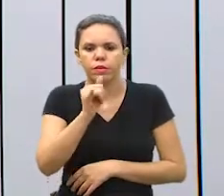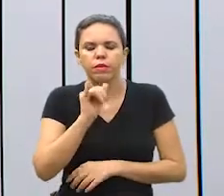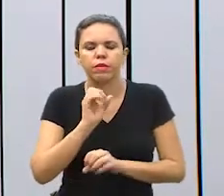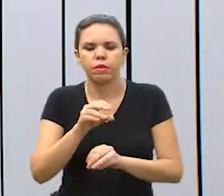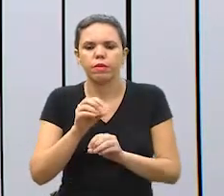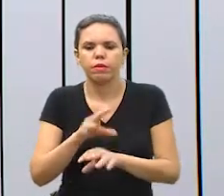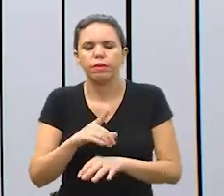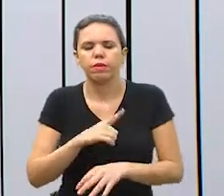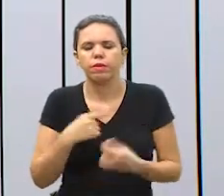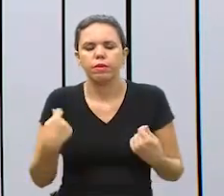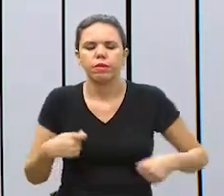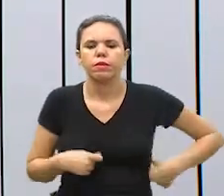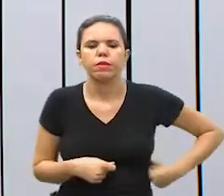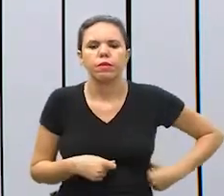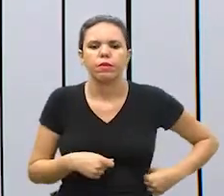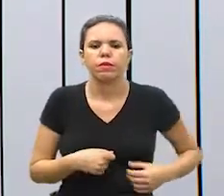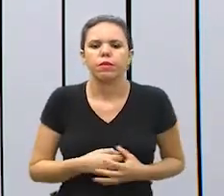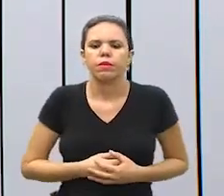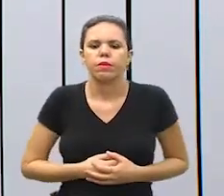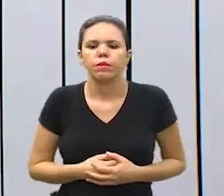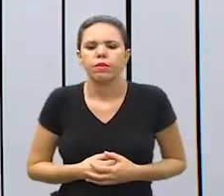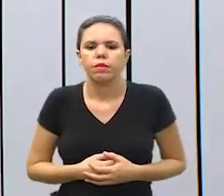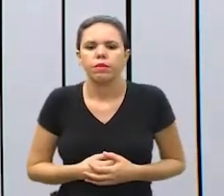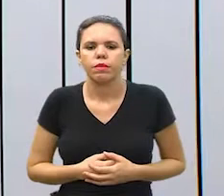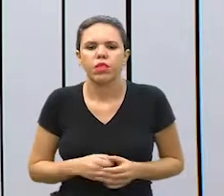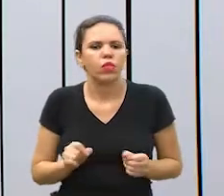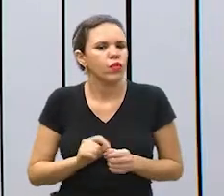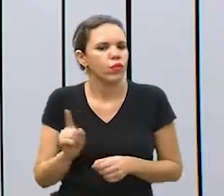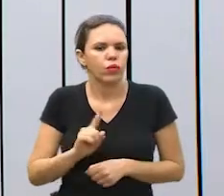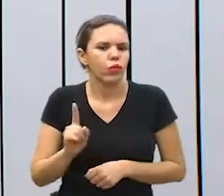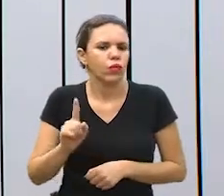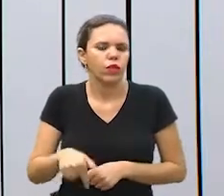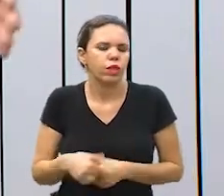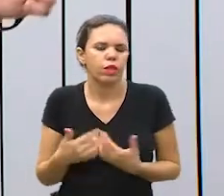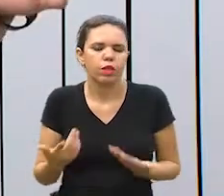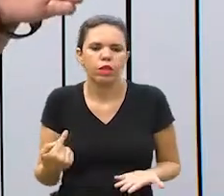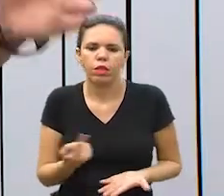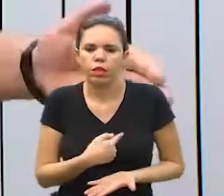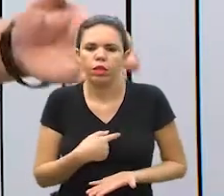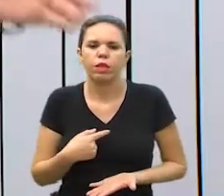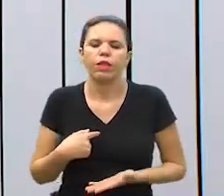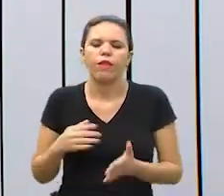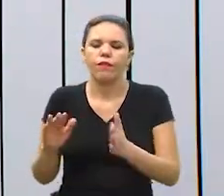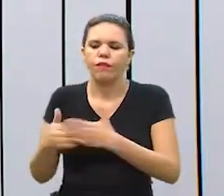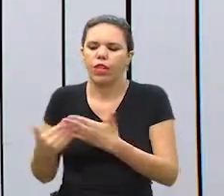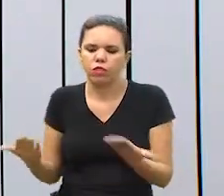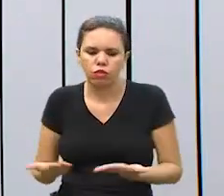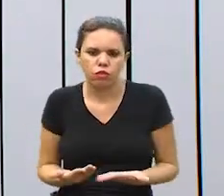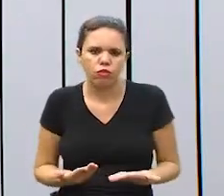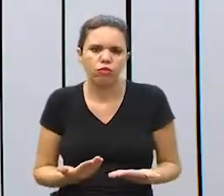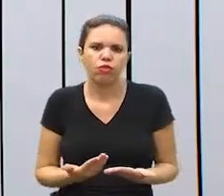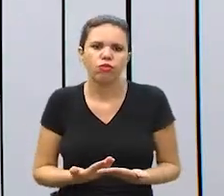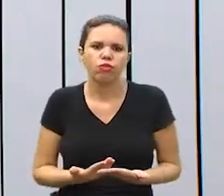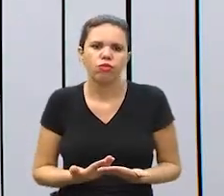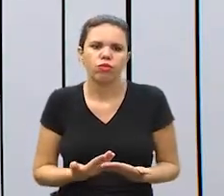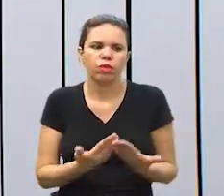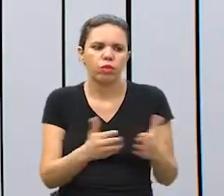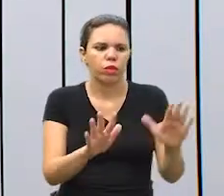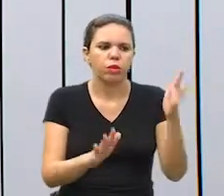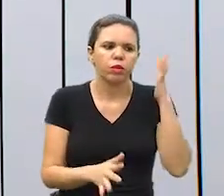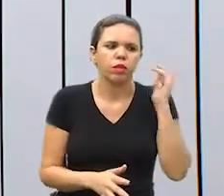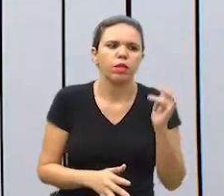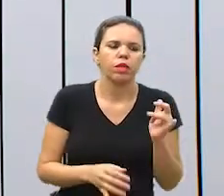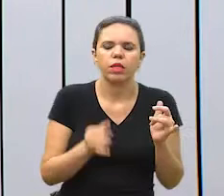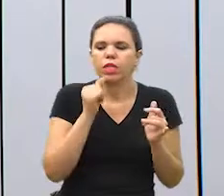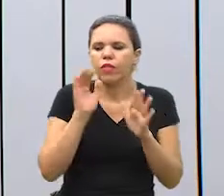que nós temos que ter. Entendeu? Não fizemos isso. A gente fecha hoje, abre